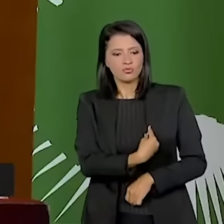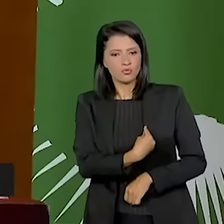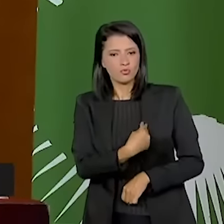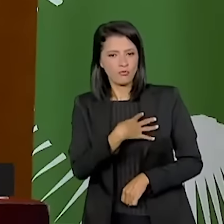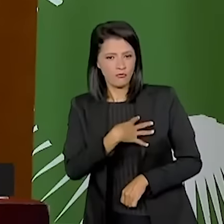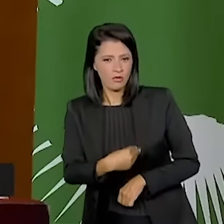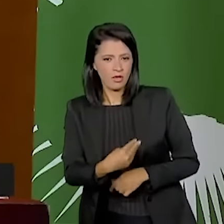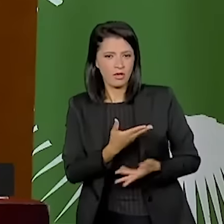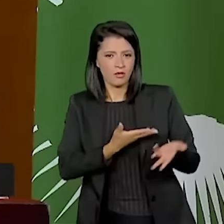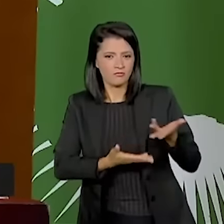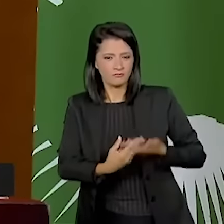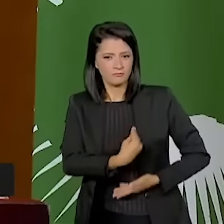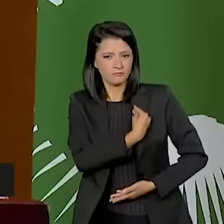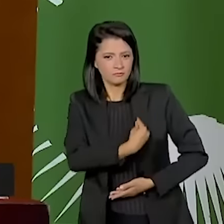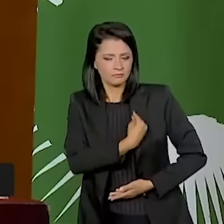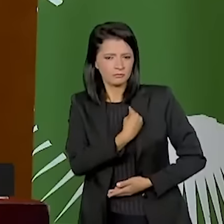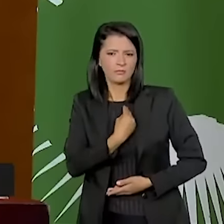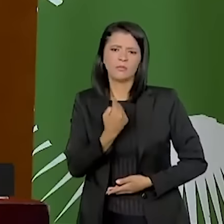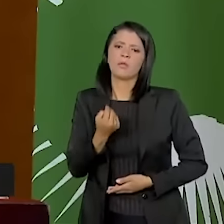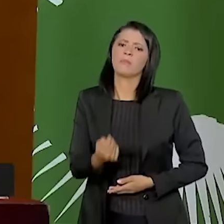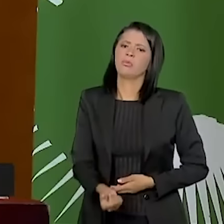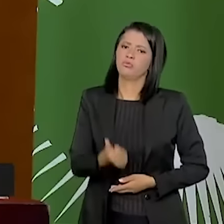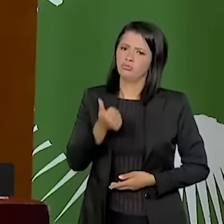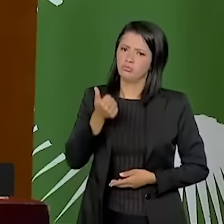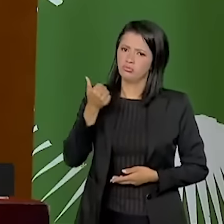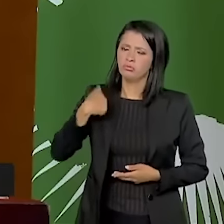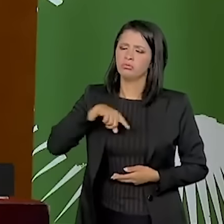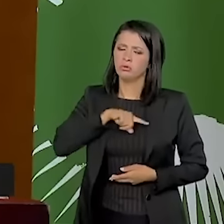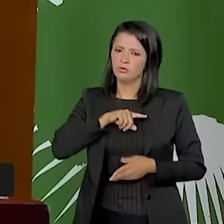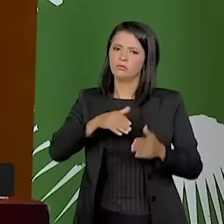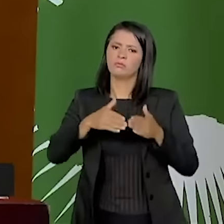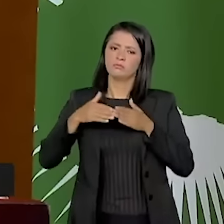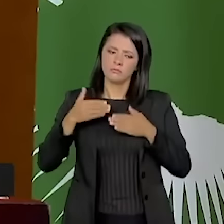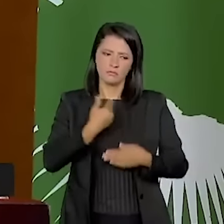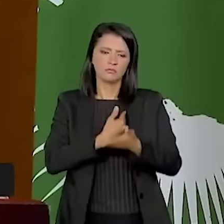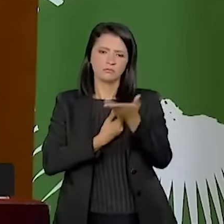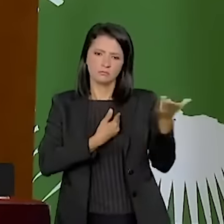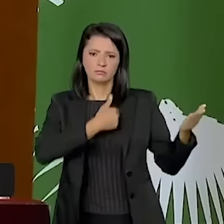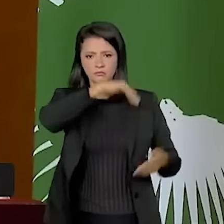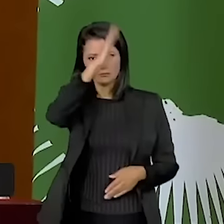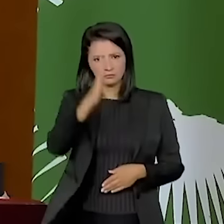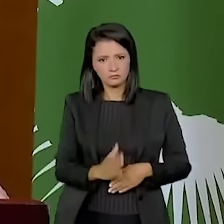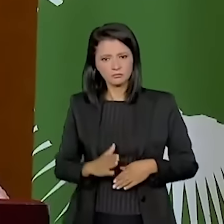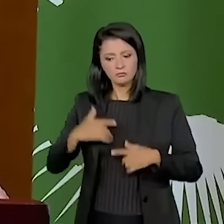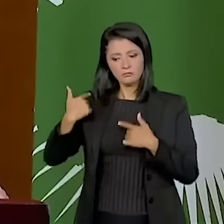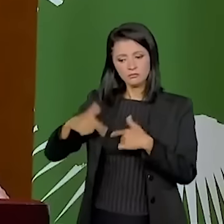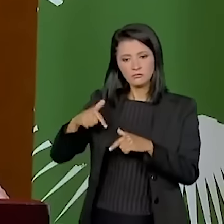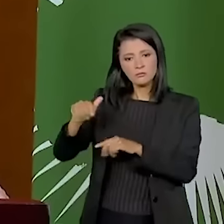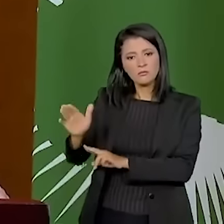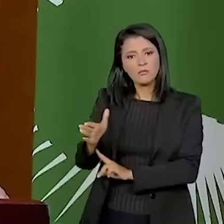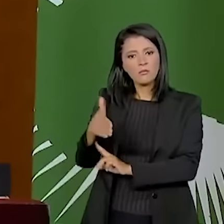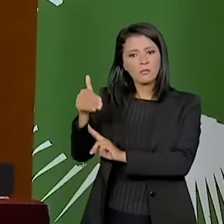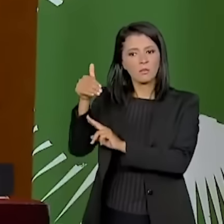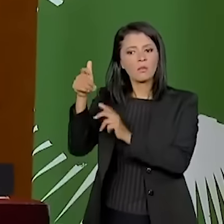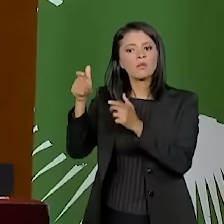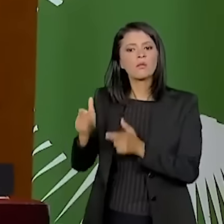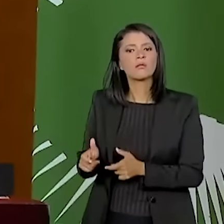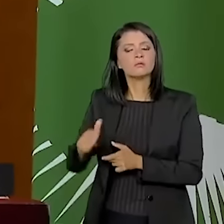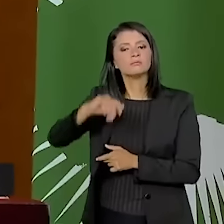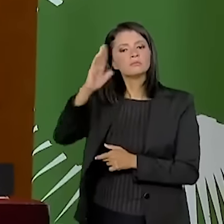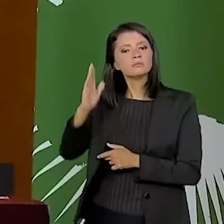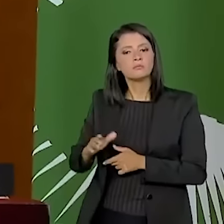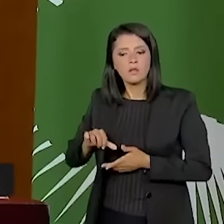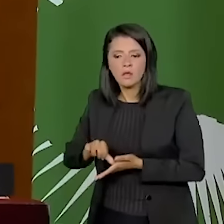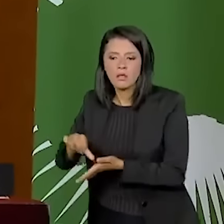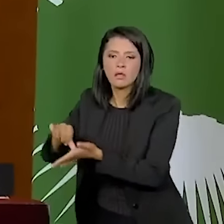pouco. Então eu vou voltar a dizer aos companheiros brasileiros que trabalham nas embaixadas brasileiras, aos nossos companheiros